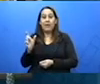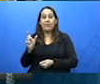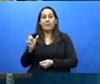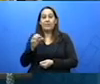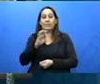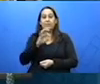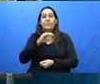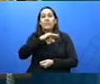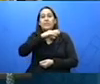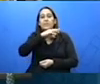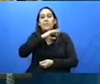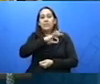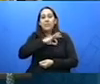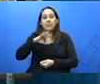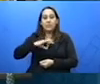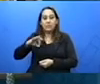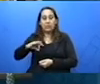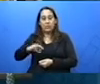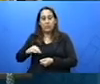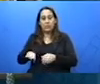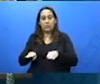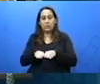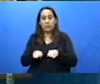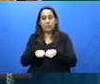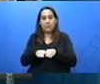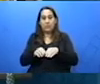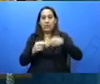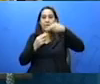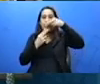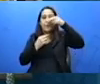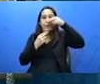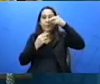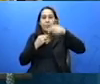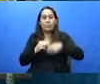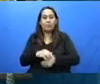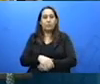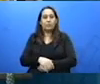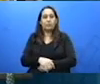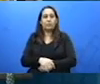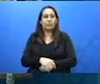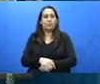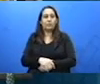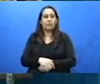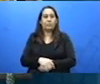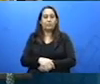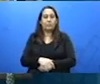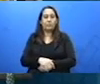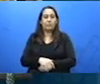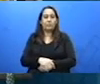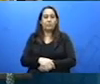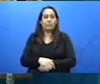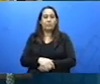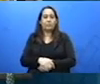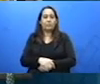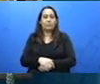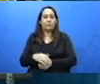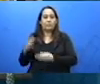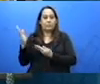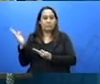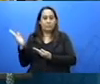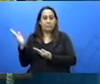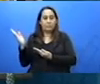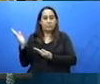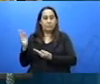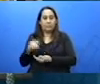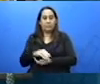O, certo? Aí eu vou tirar. Agora eu vou fazer o N. Lembra do N?